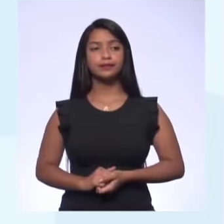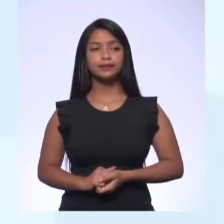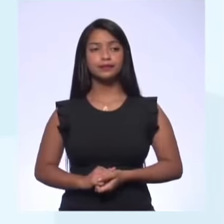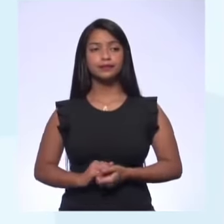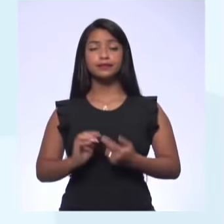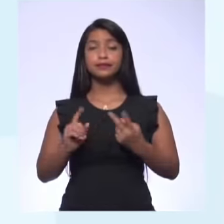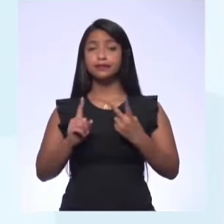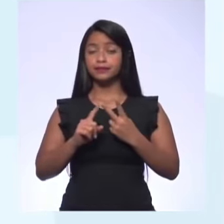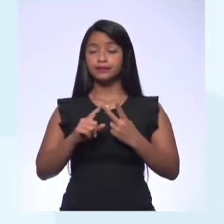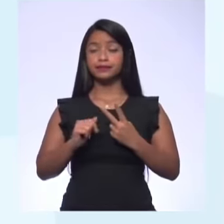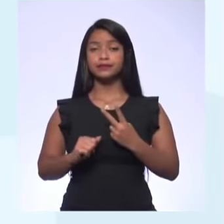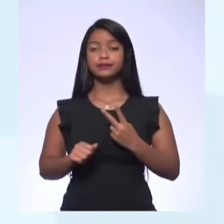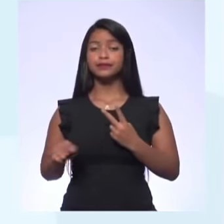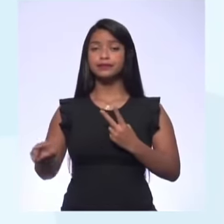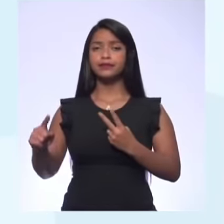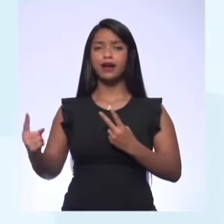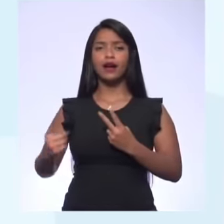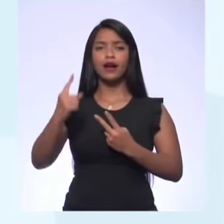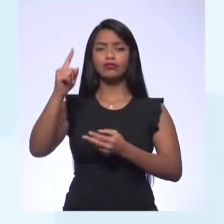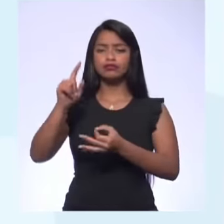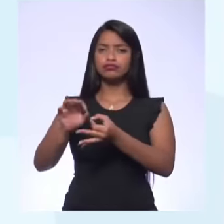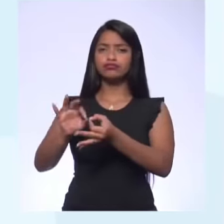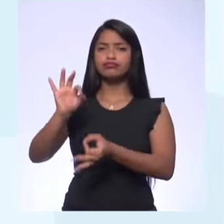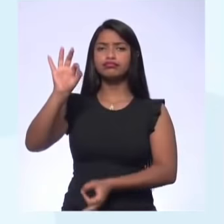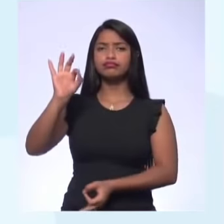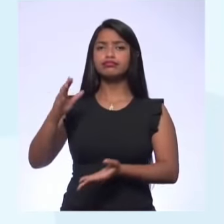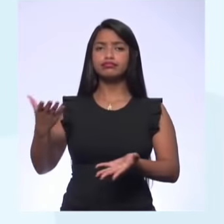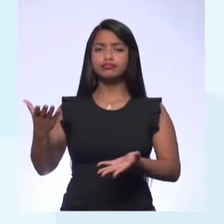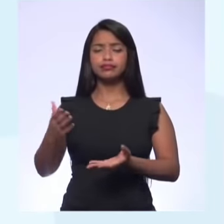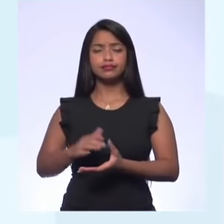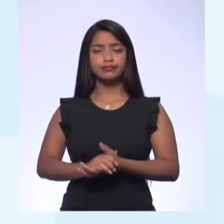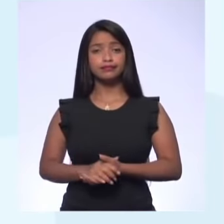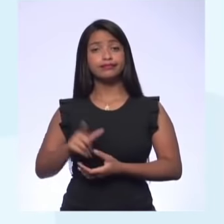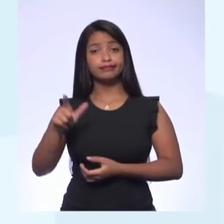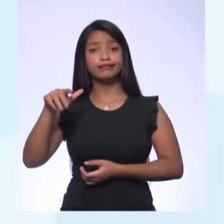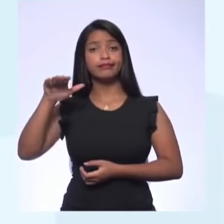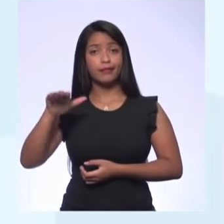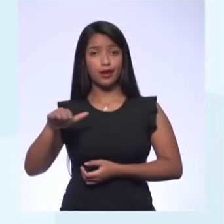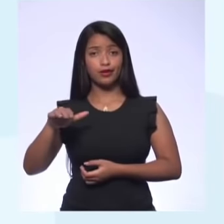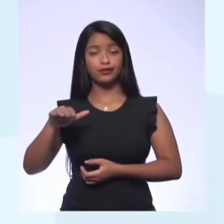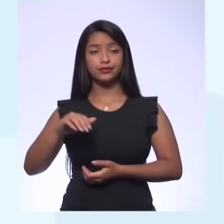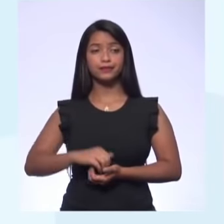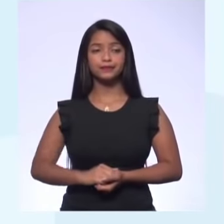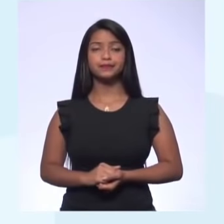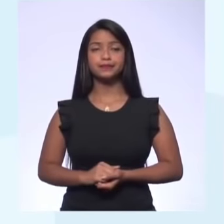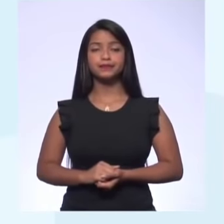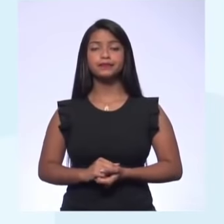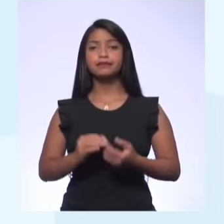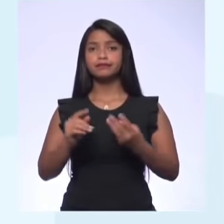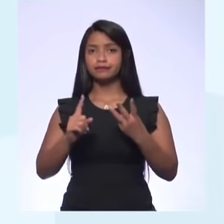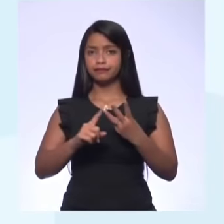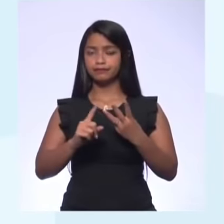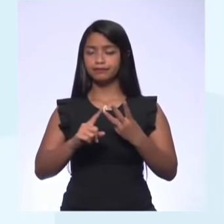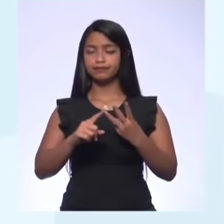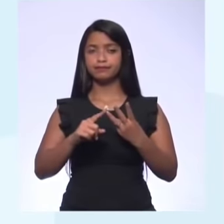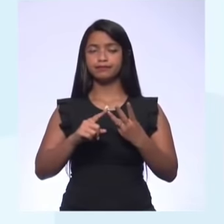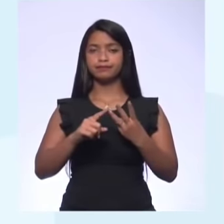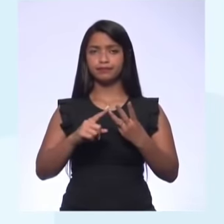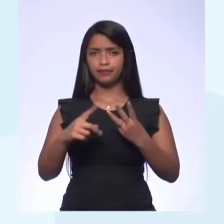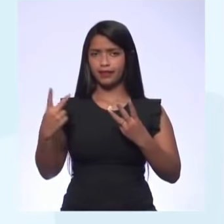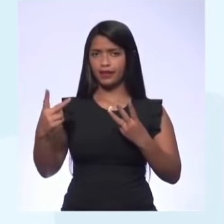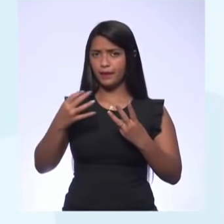is she? Qual a altura dele? He is short. Ele é baixo. In his opinion, who does he look like? Na opinião